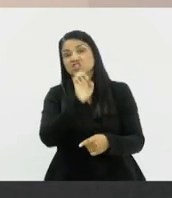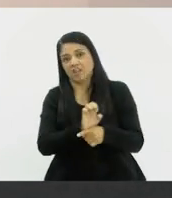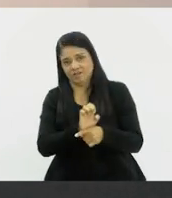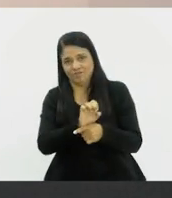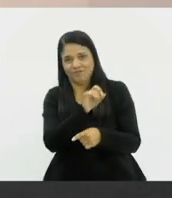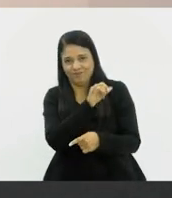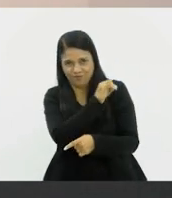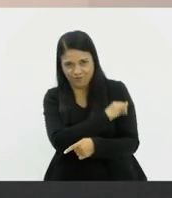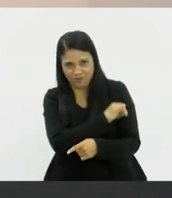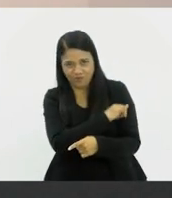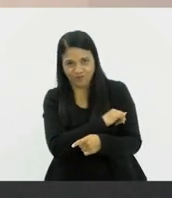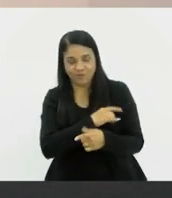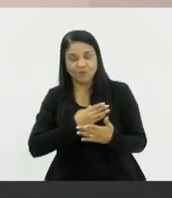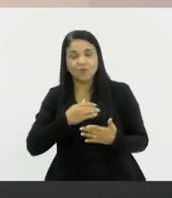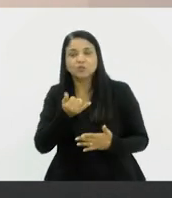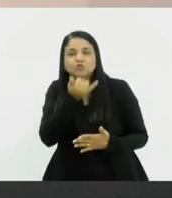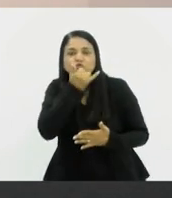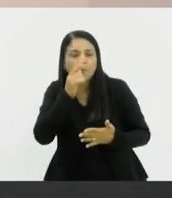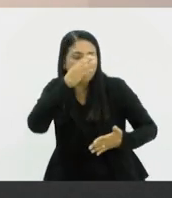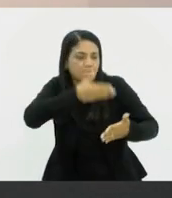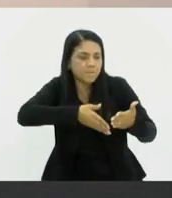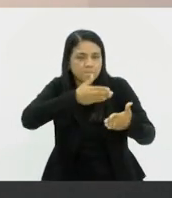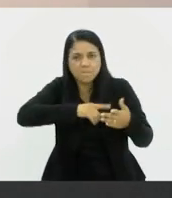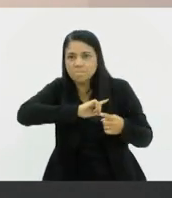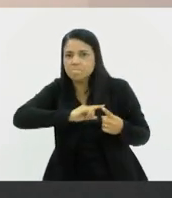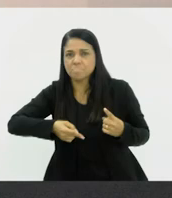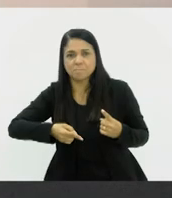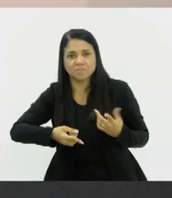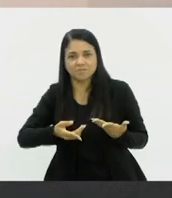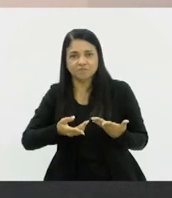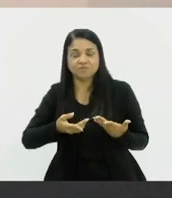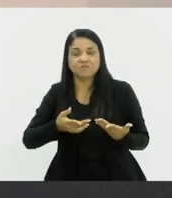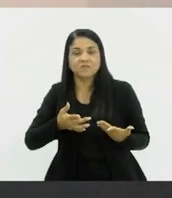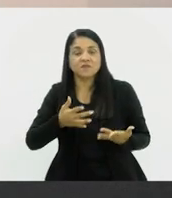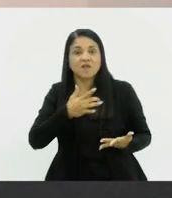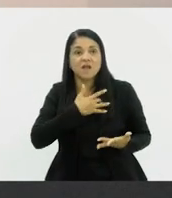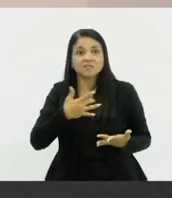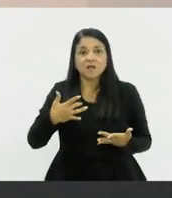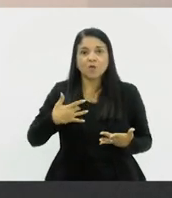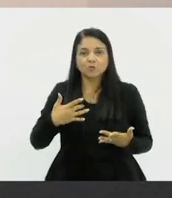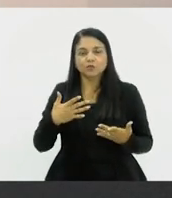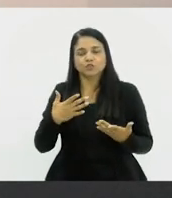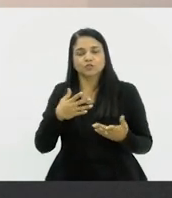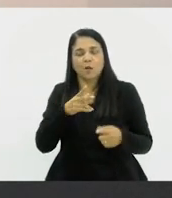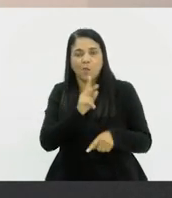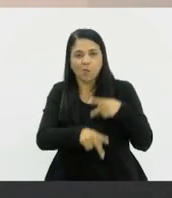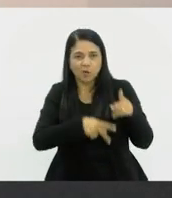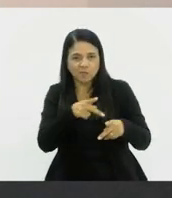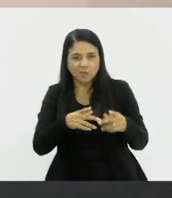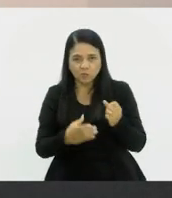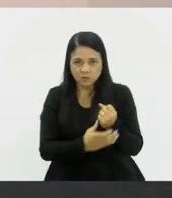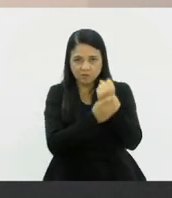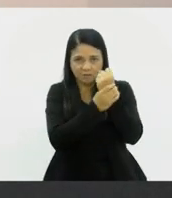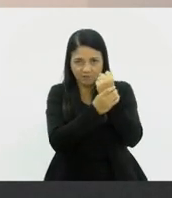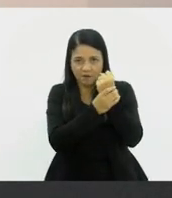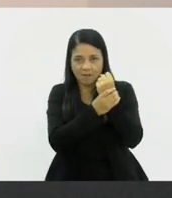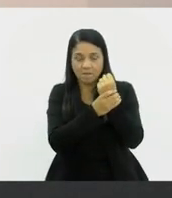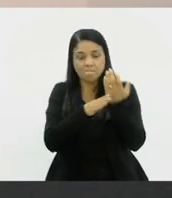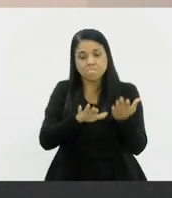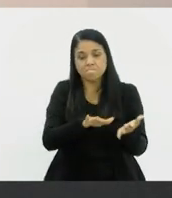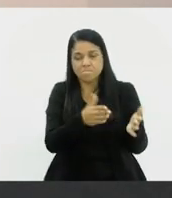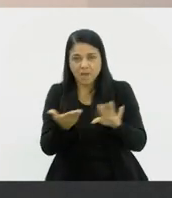ou assegurar né a saúde de uma população né mata né